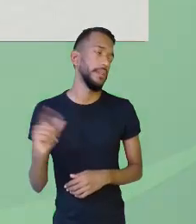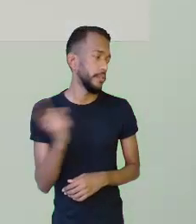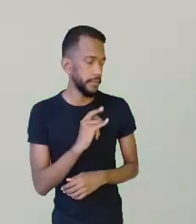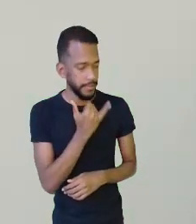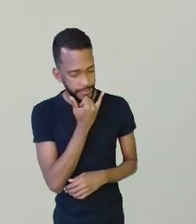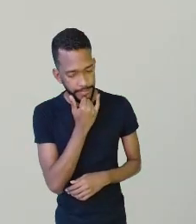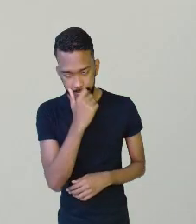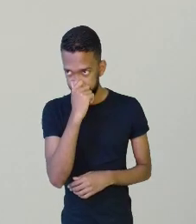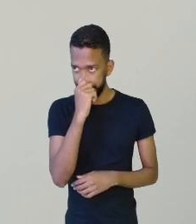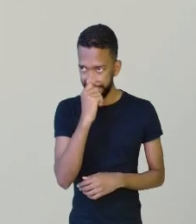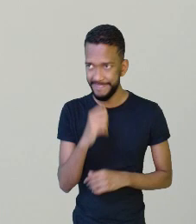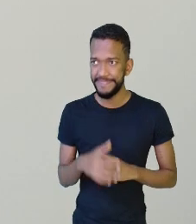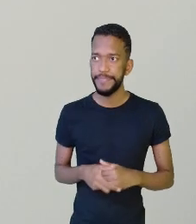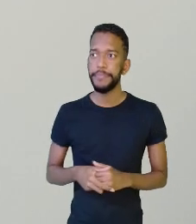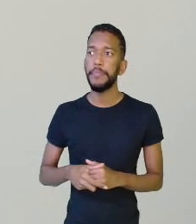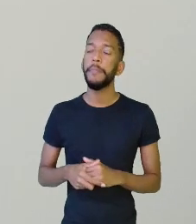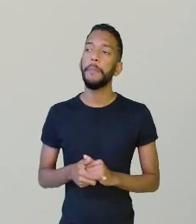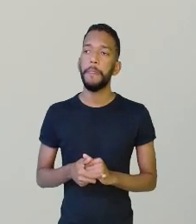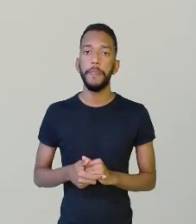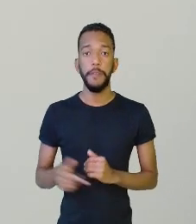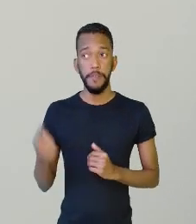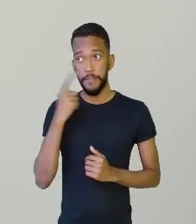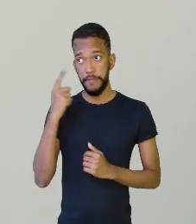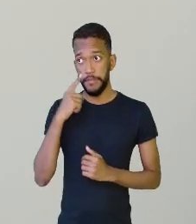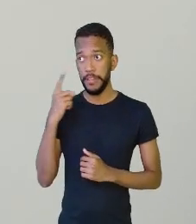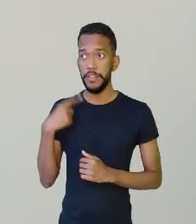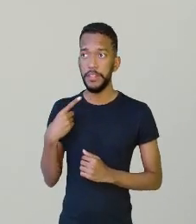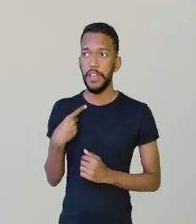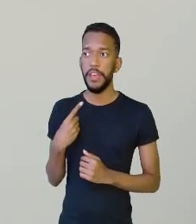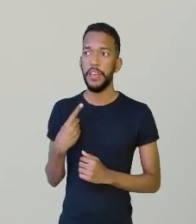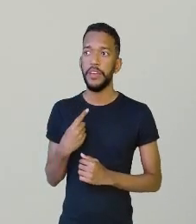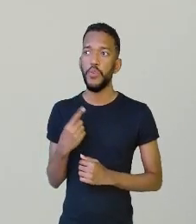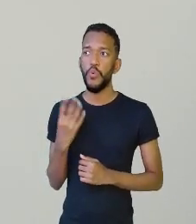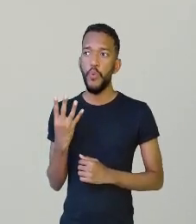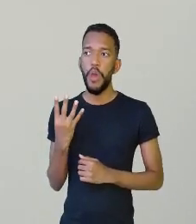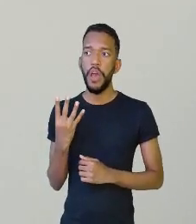Aqui eu tenho o valor dos 4 chocolates.